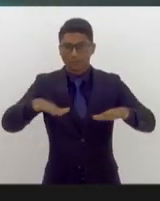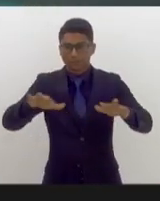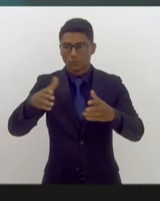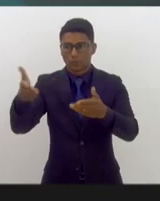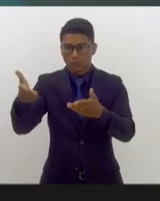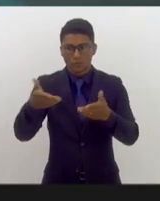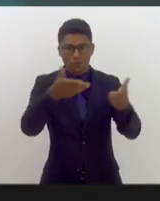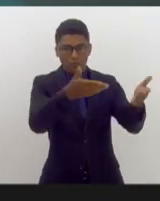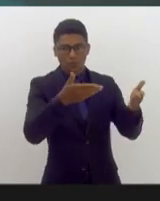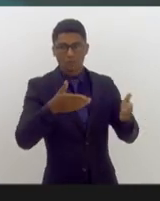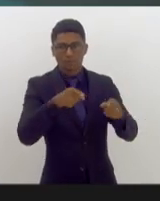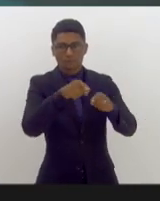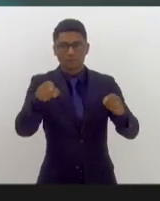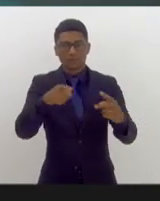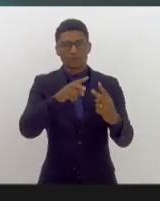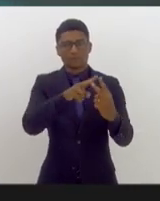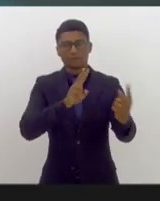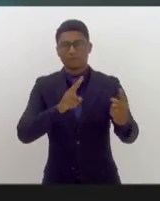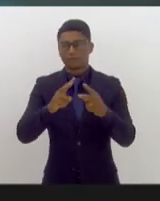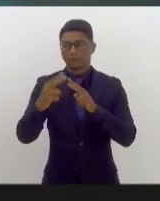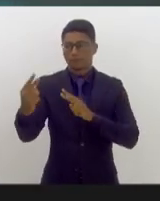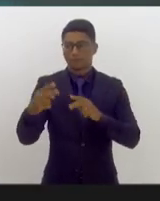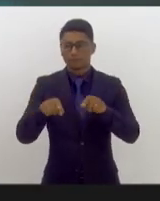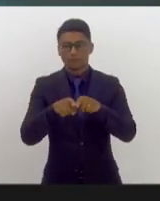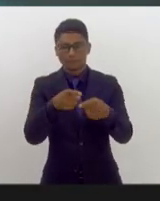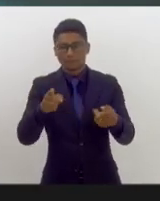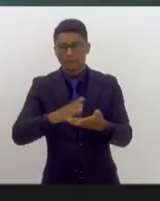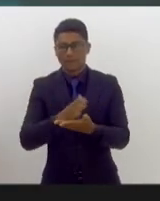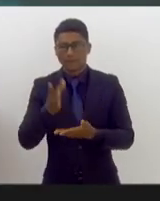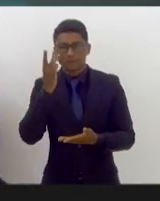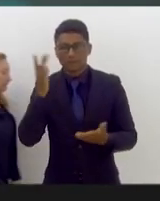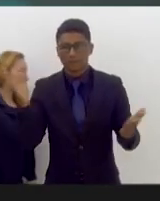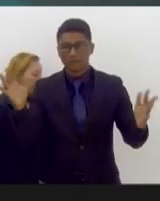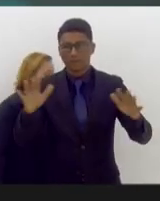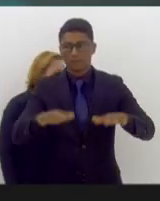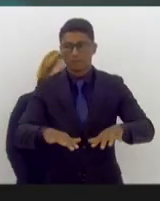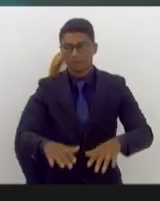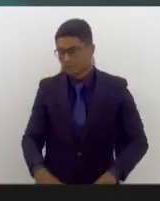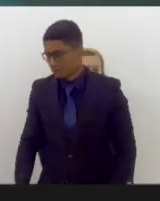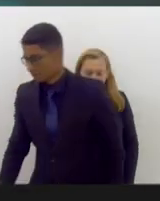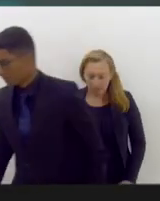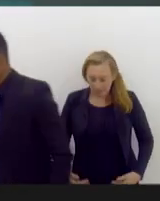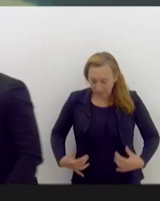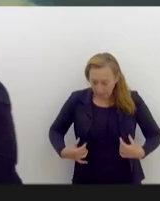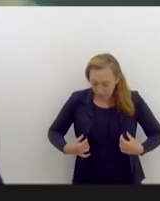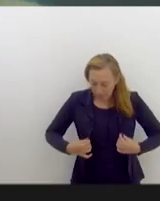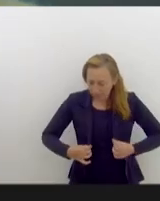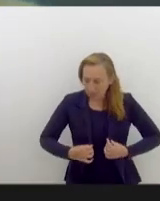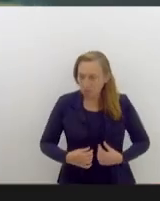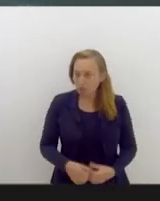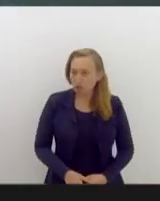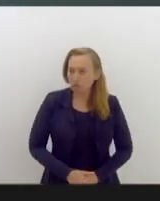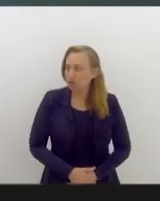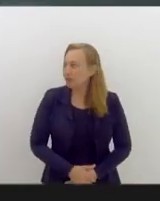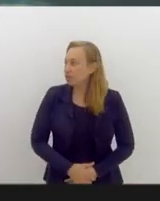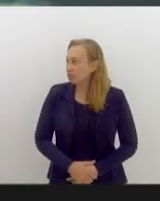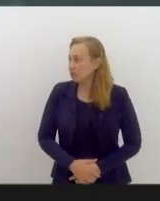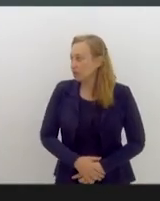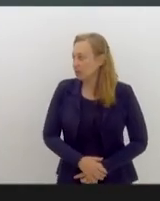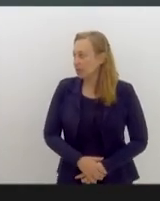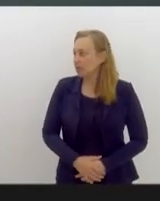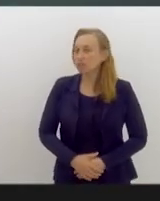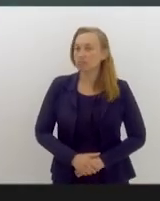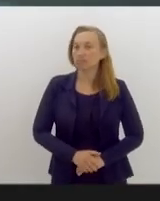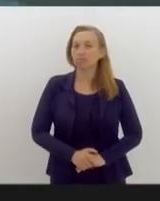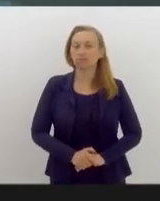forma virtual como quem está de forma presencial. Em nome da CNT, agradecer muito